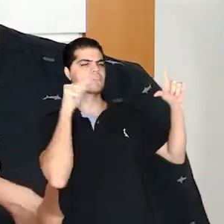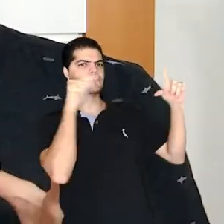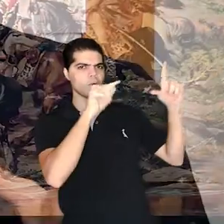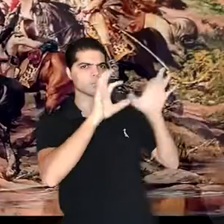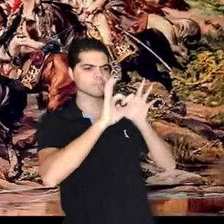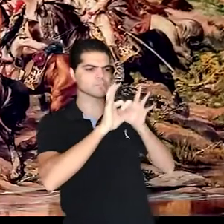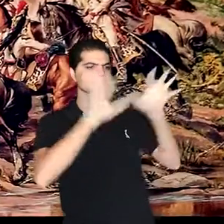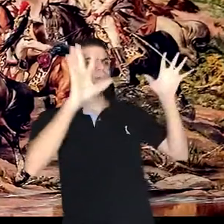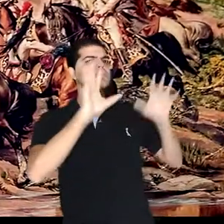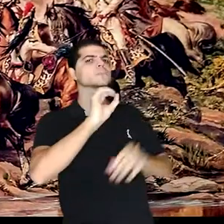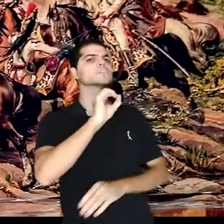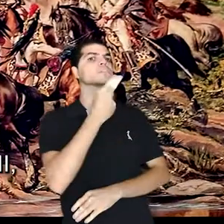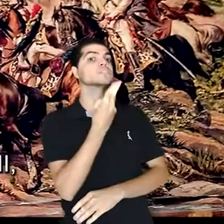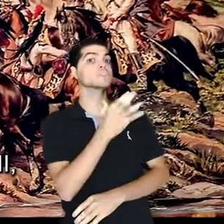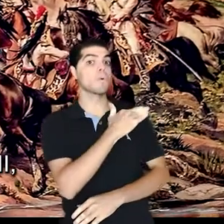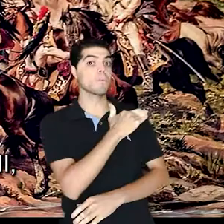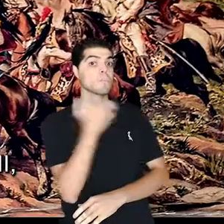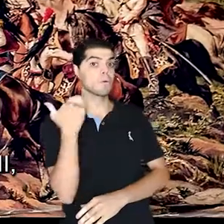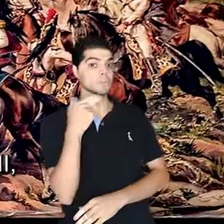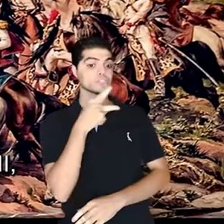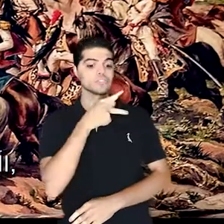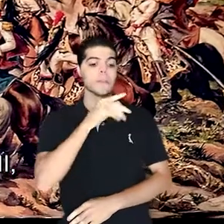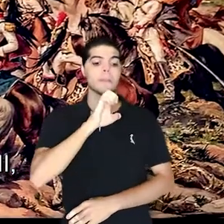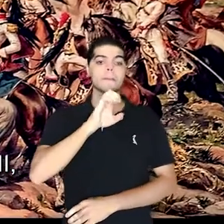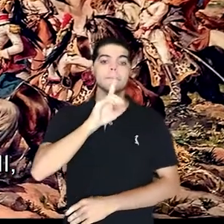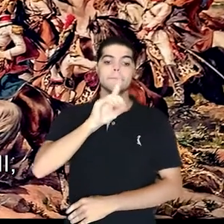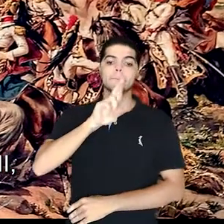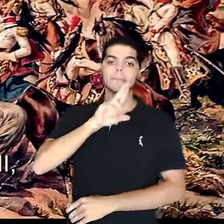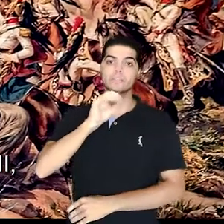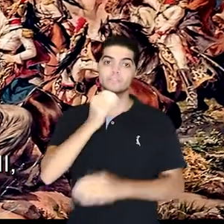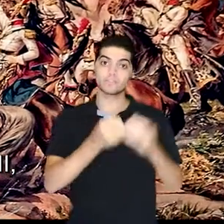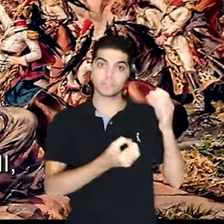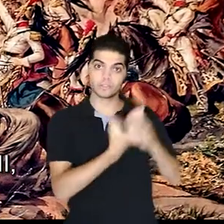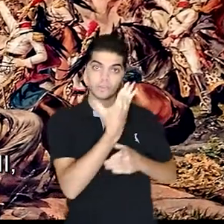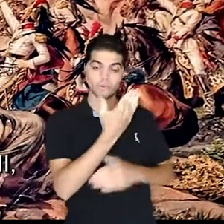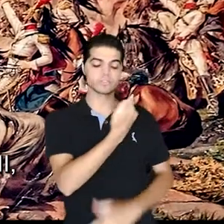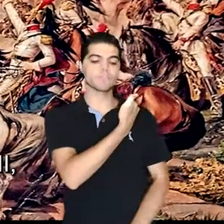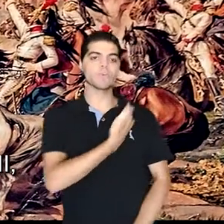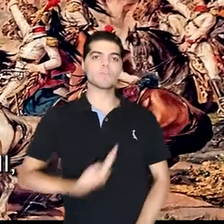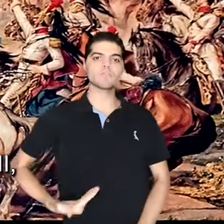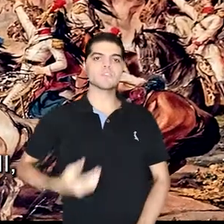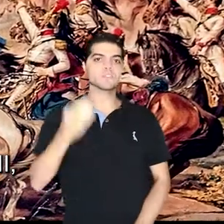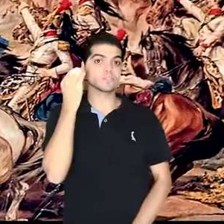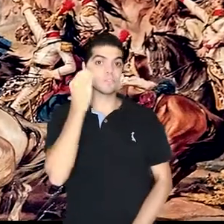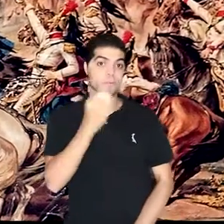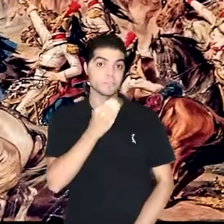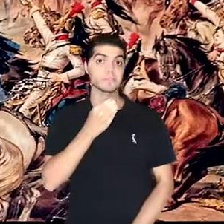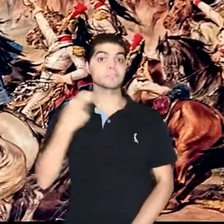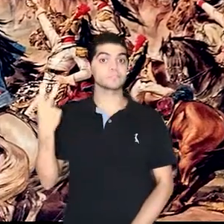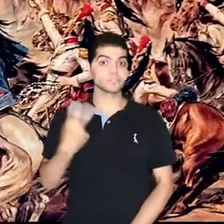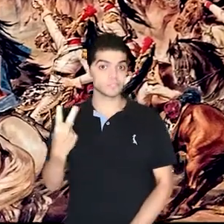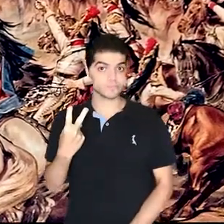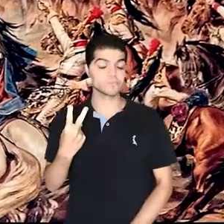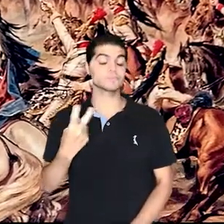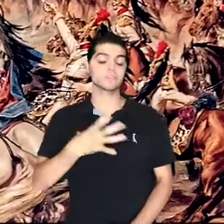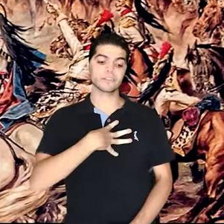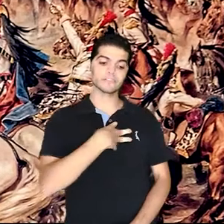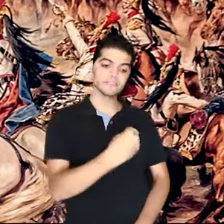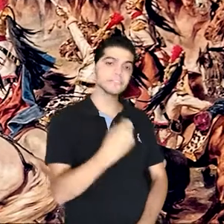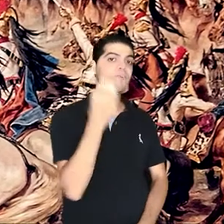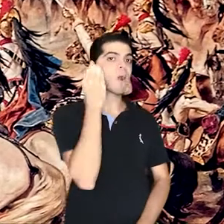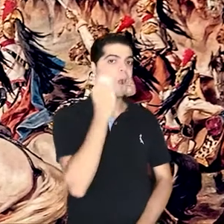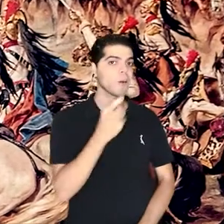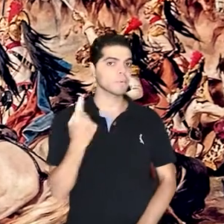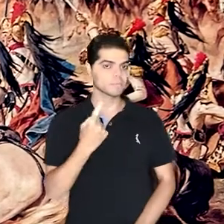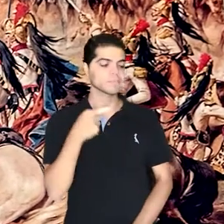Pedro Américo. Esse quadro foi encomendado pelo governo do Dom Pedro II, que era filho do Dom Pedro I, que é quem teria